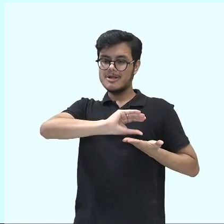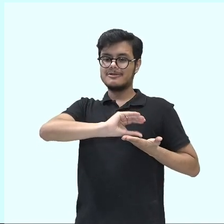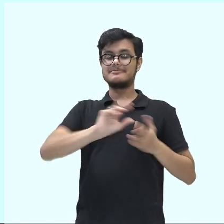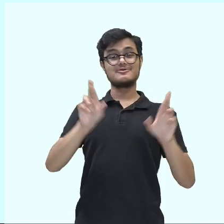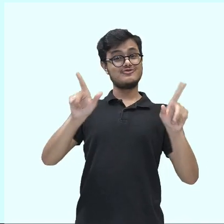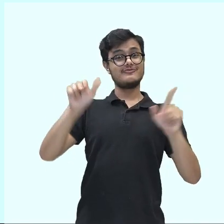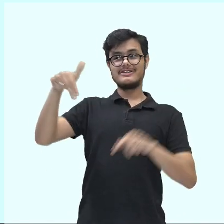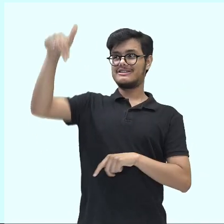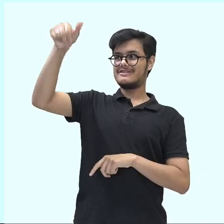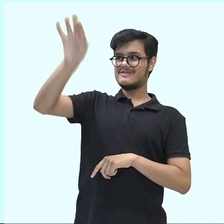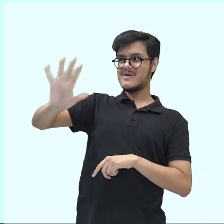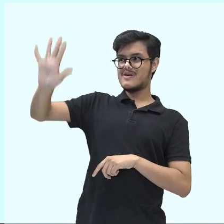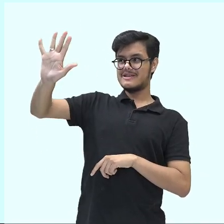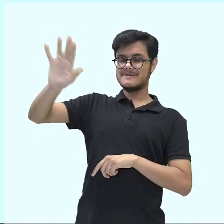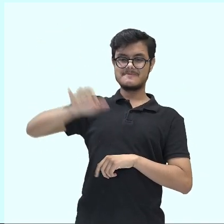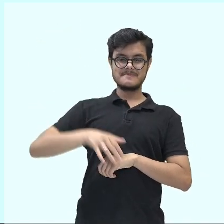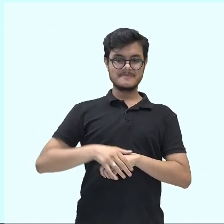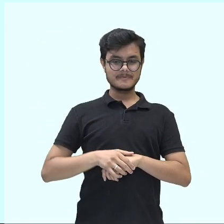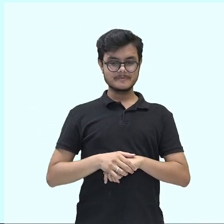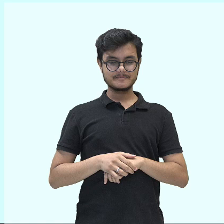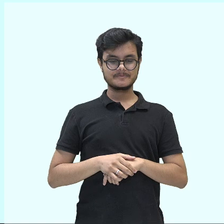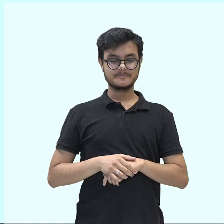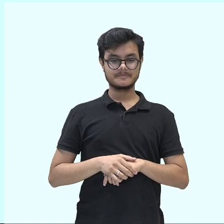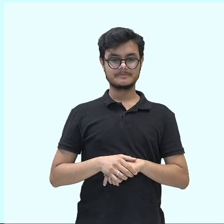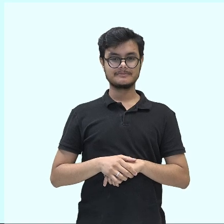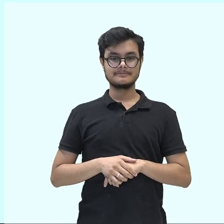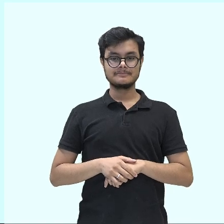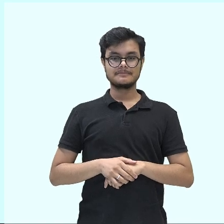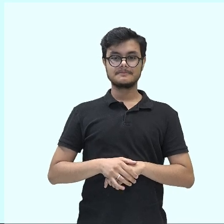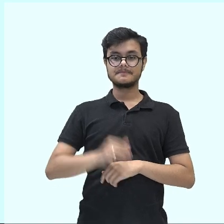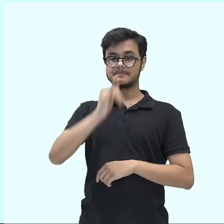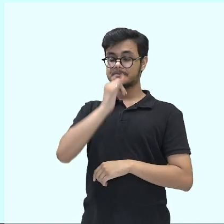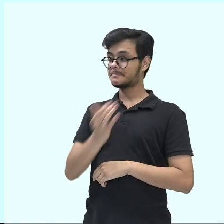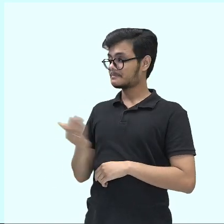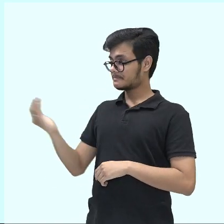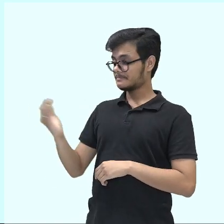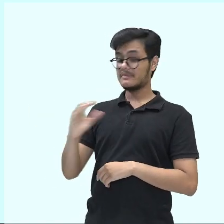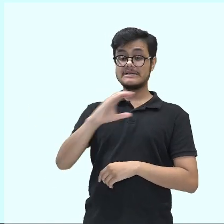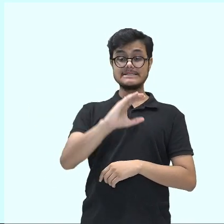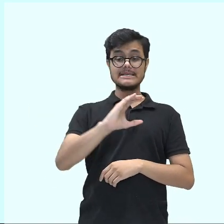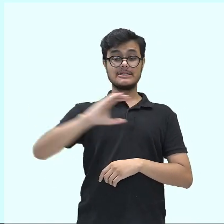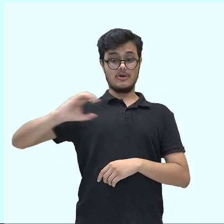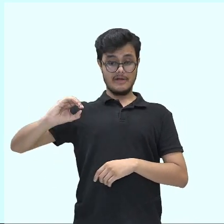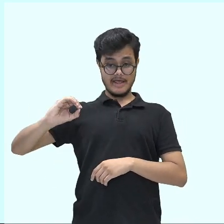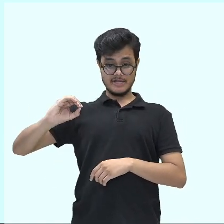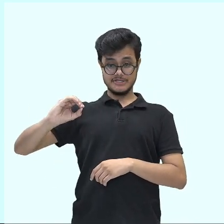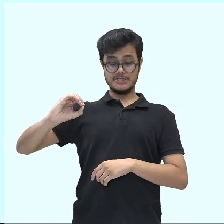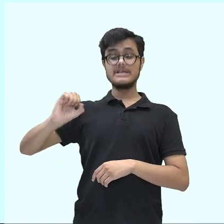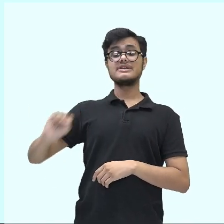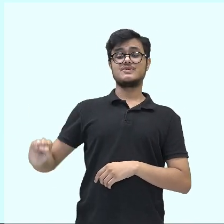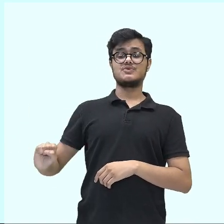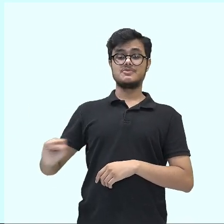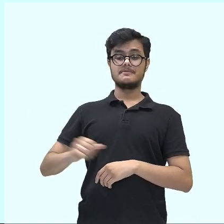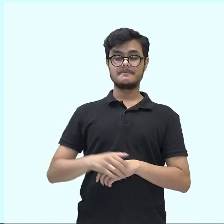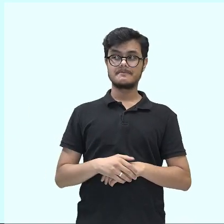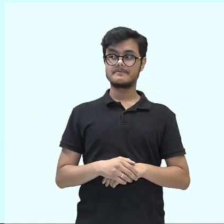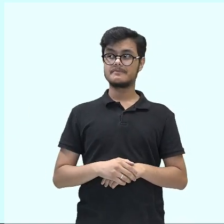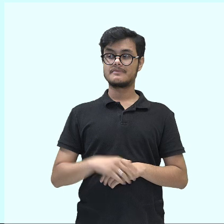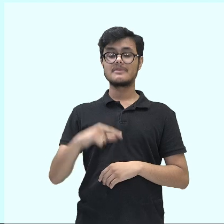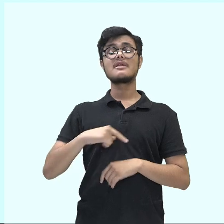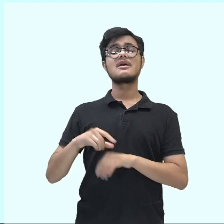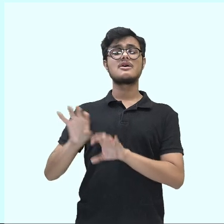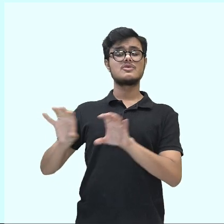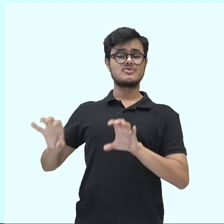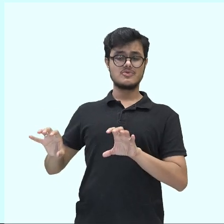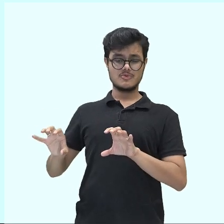nordeste. Aí nós temos agora as regiões centro-oeste e concentrada, né? A gente dividiu aí nesses 2 grupos para a